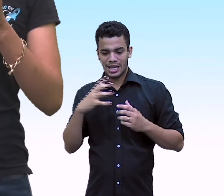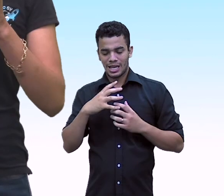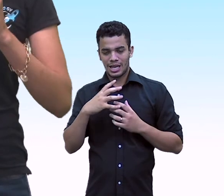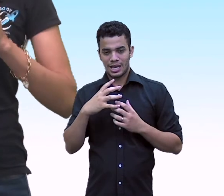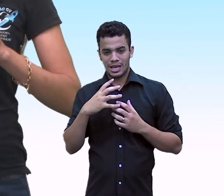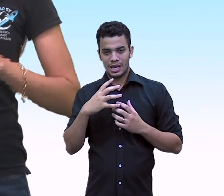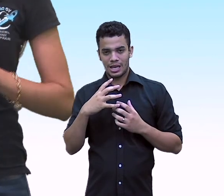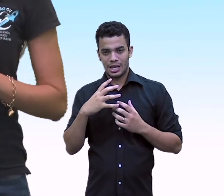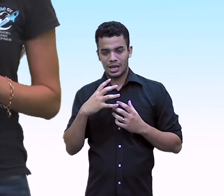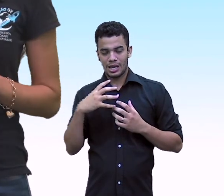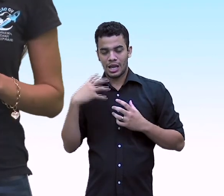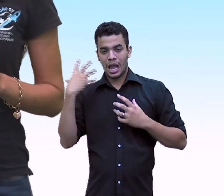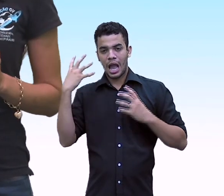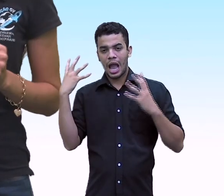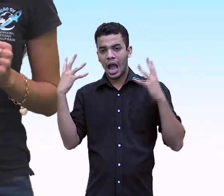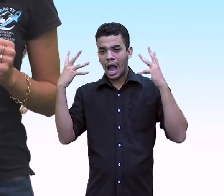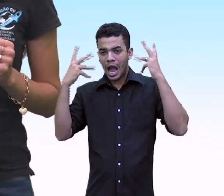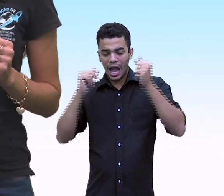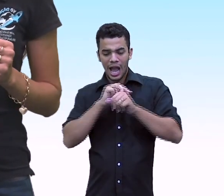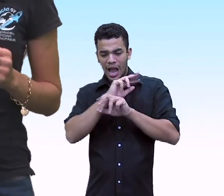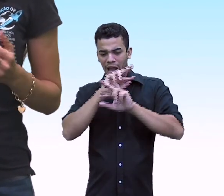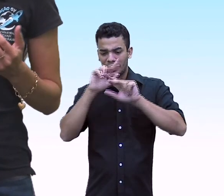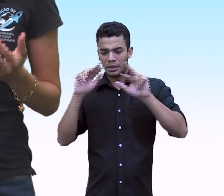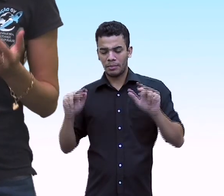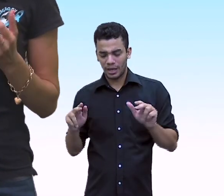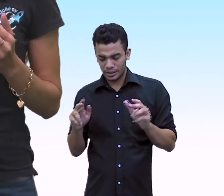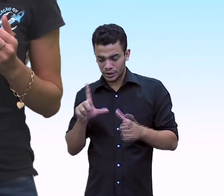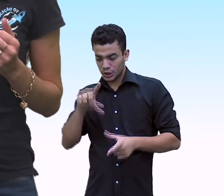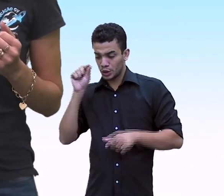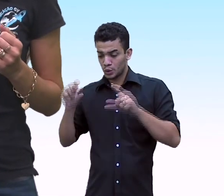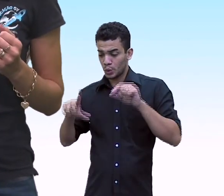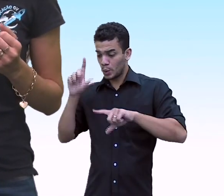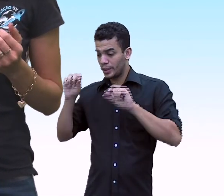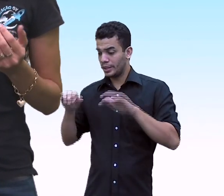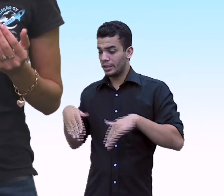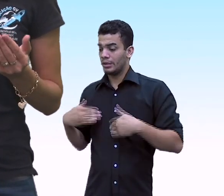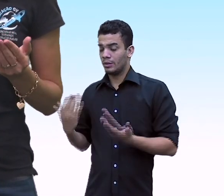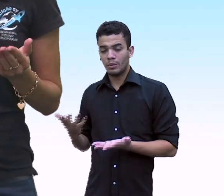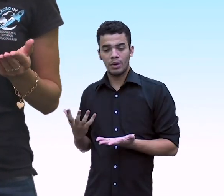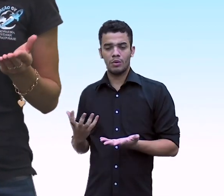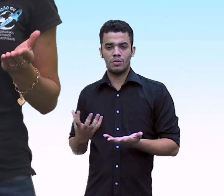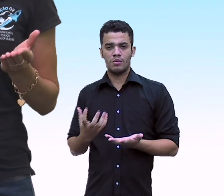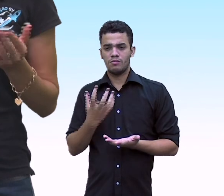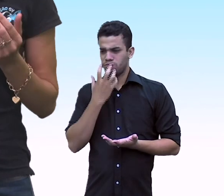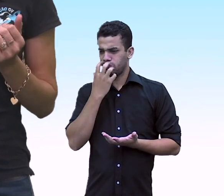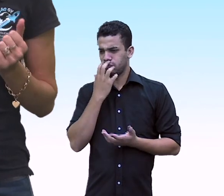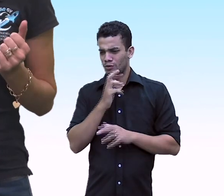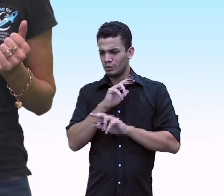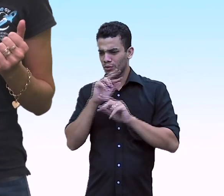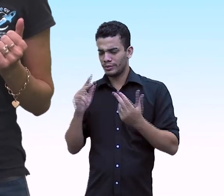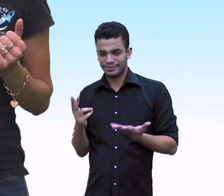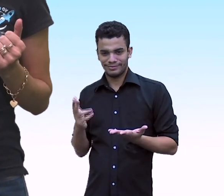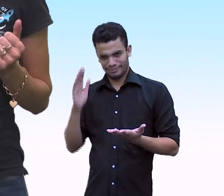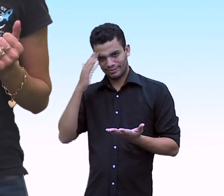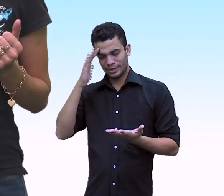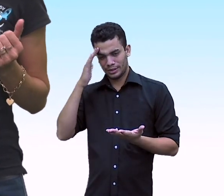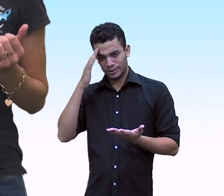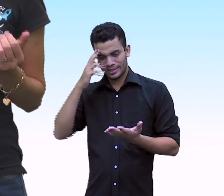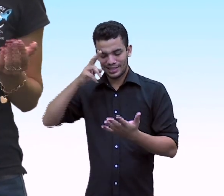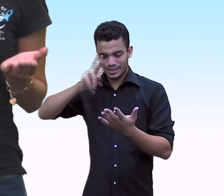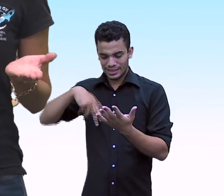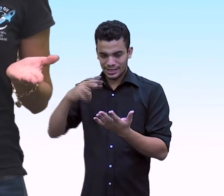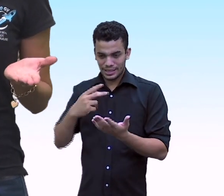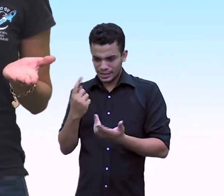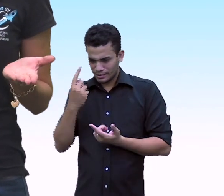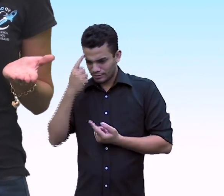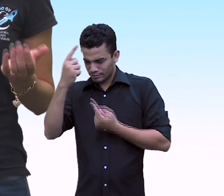de cada um? Leia o título e o início de algumas fábulas,